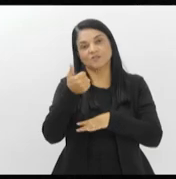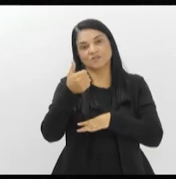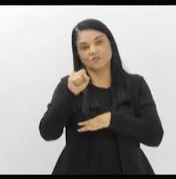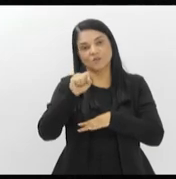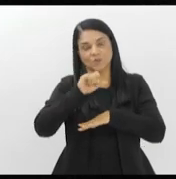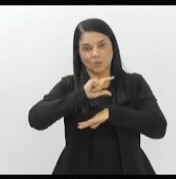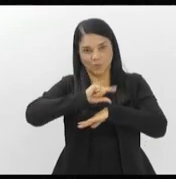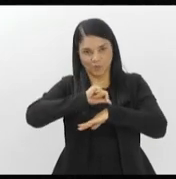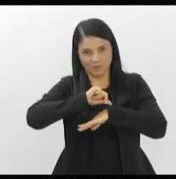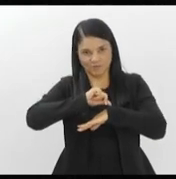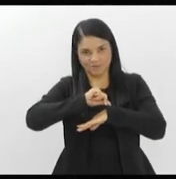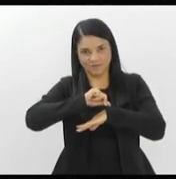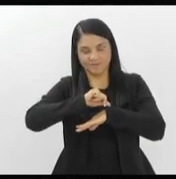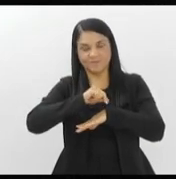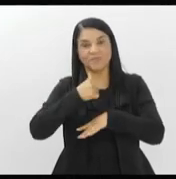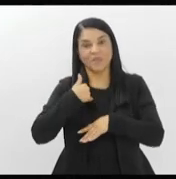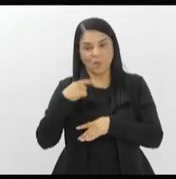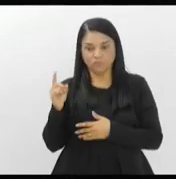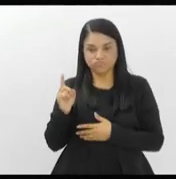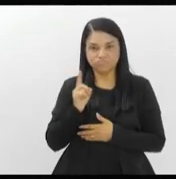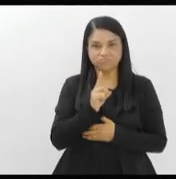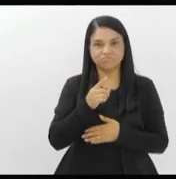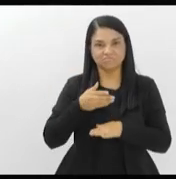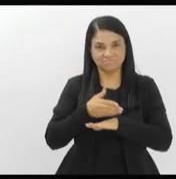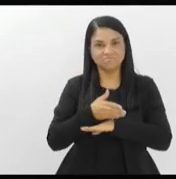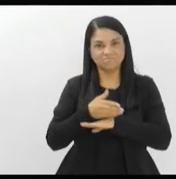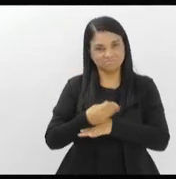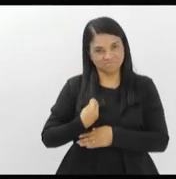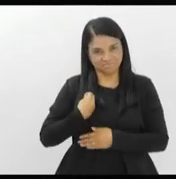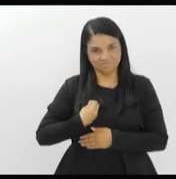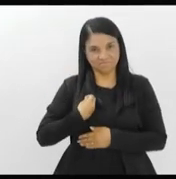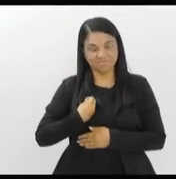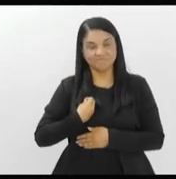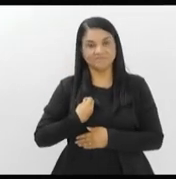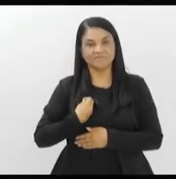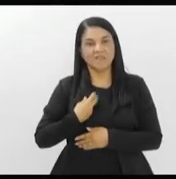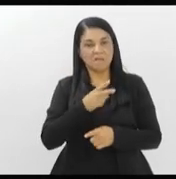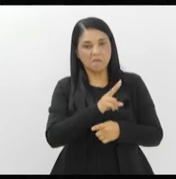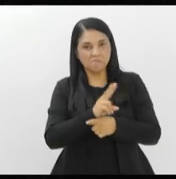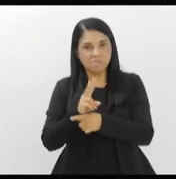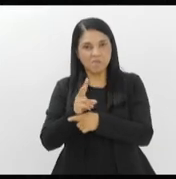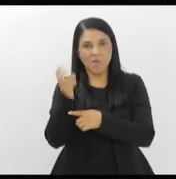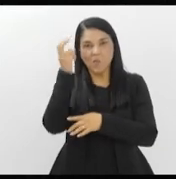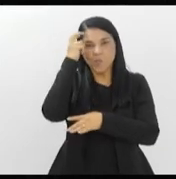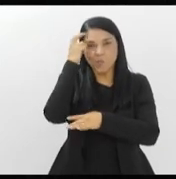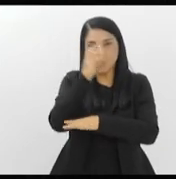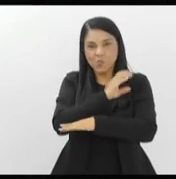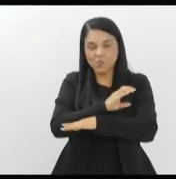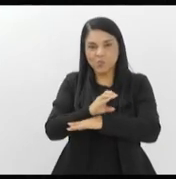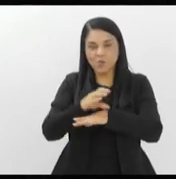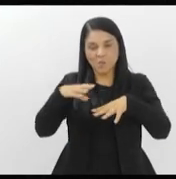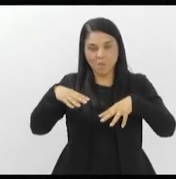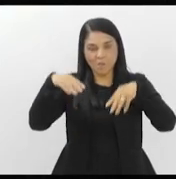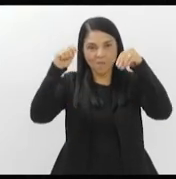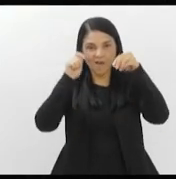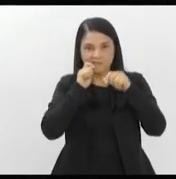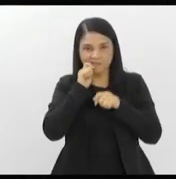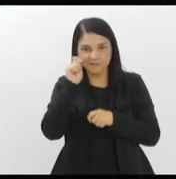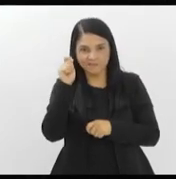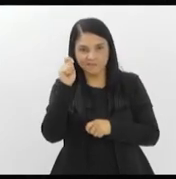Lá estarei, porque acho que preservar a cultura, preservar o Palácio